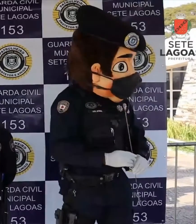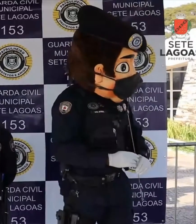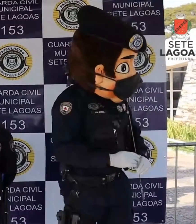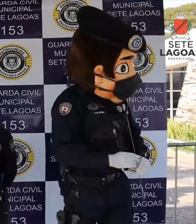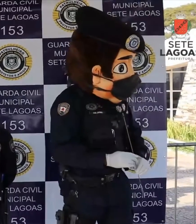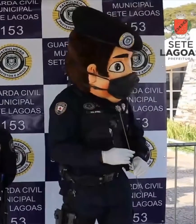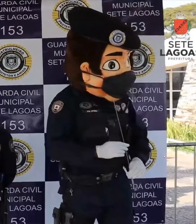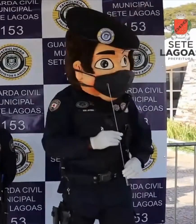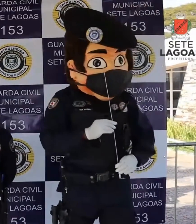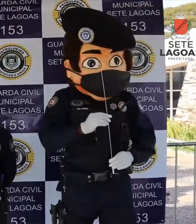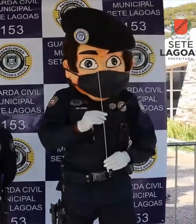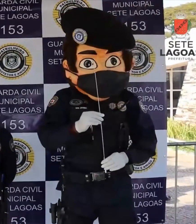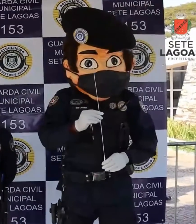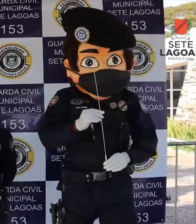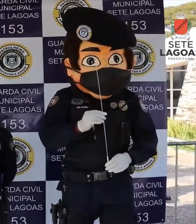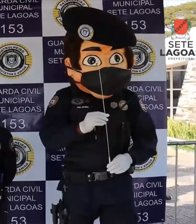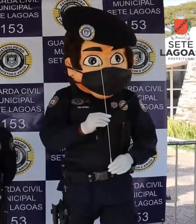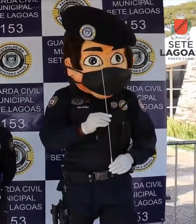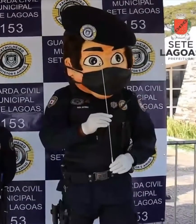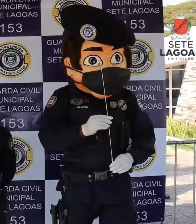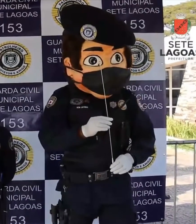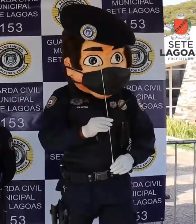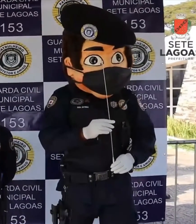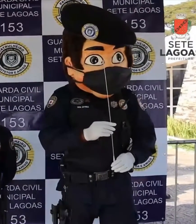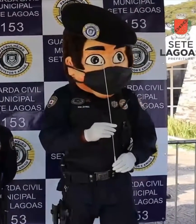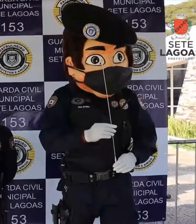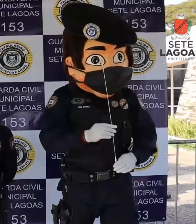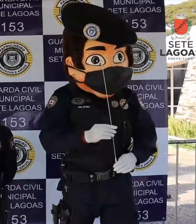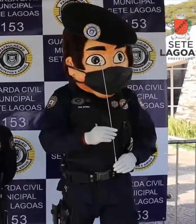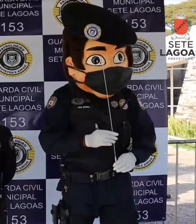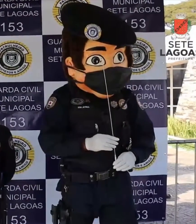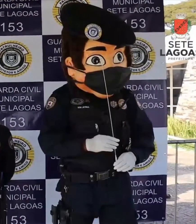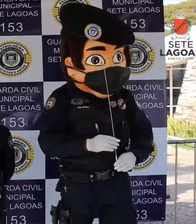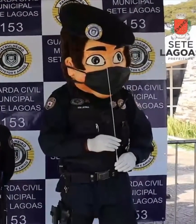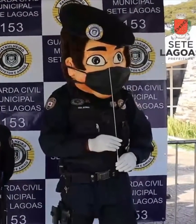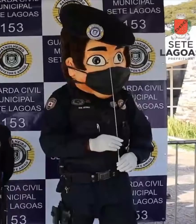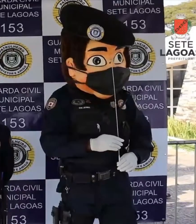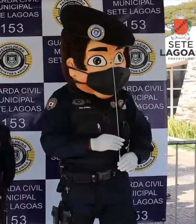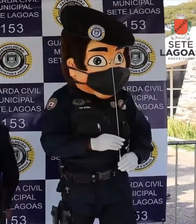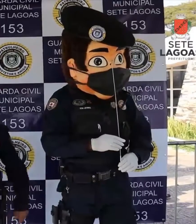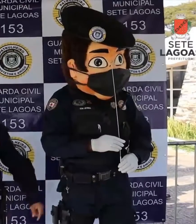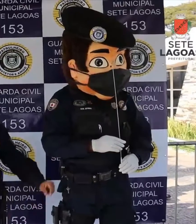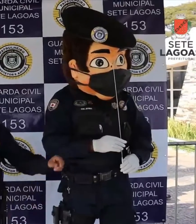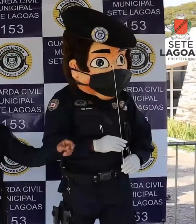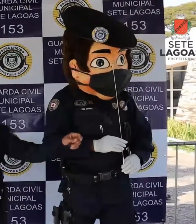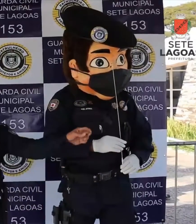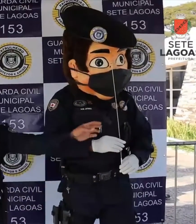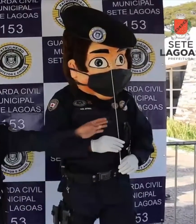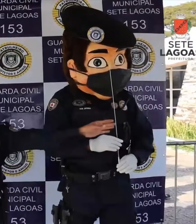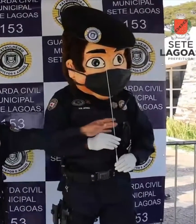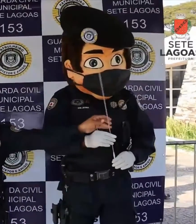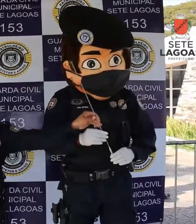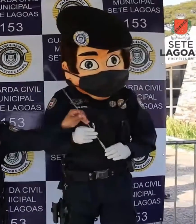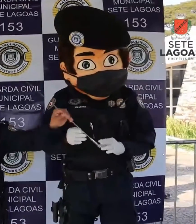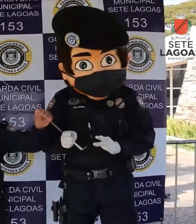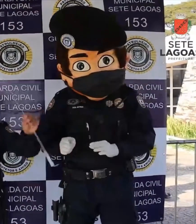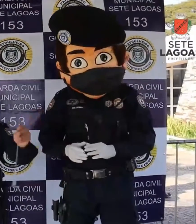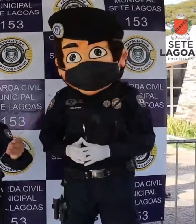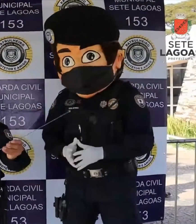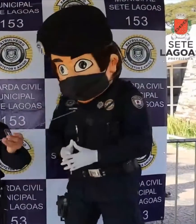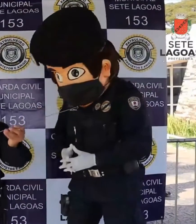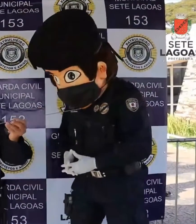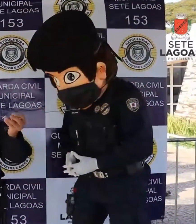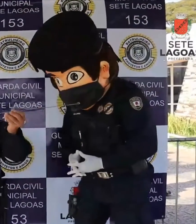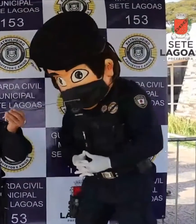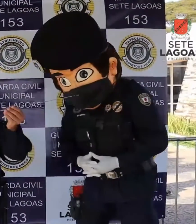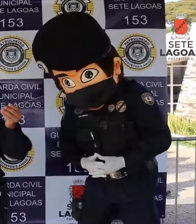época do ano, né, com o aumento do número de pessoas soltando pipas, e a nosso maior objetivo é